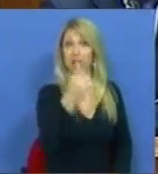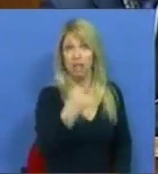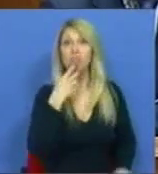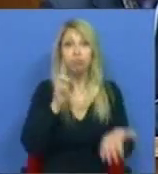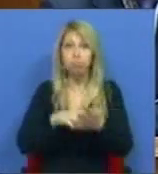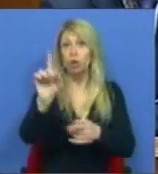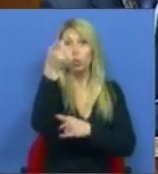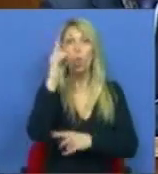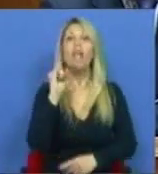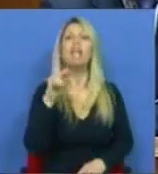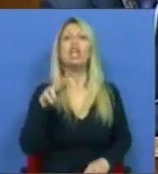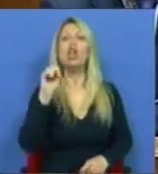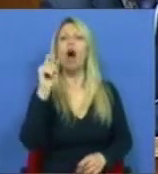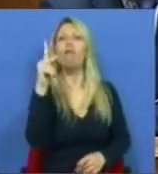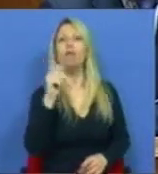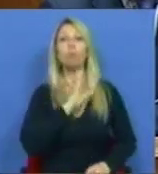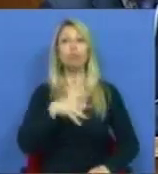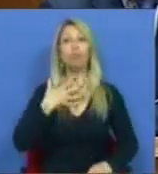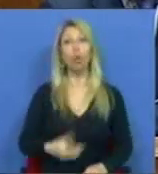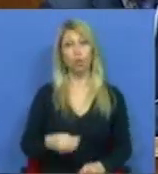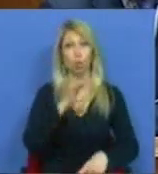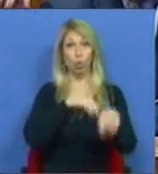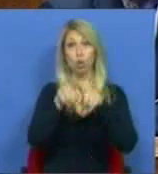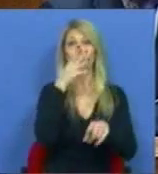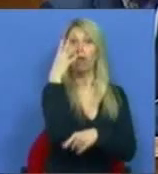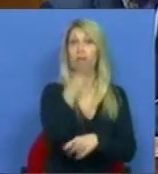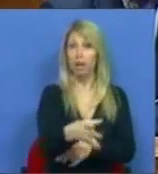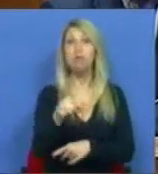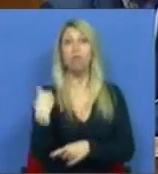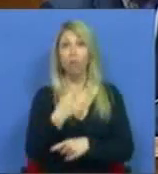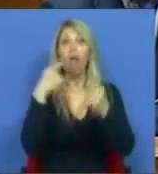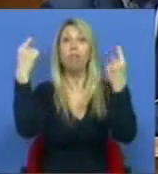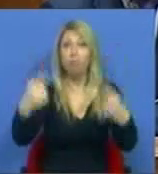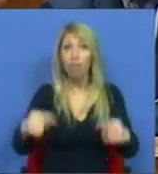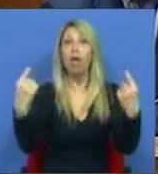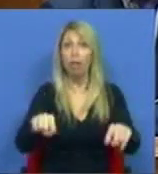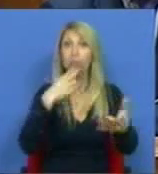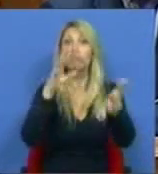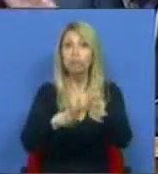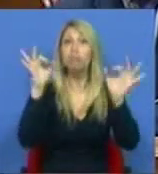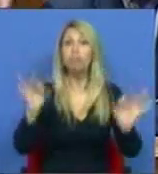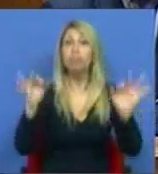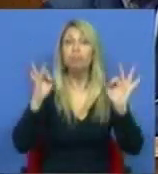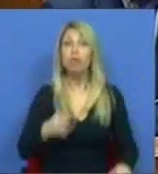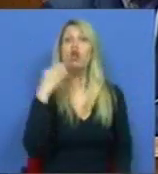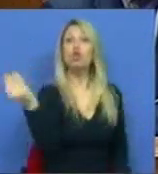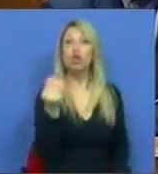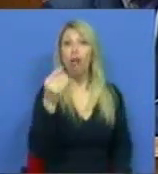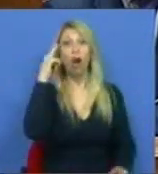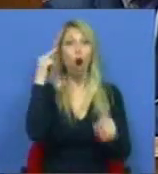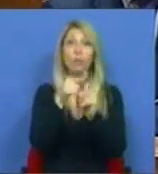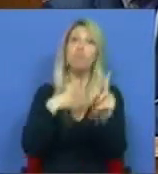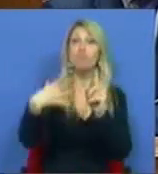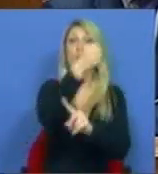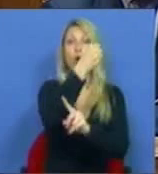Inove Mundo, que citado pelo Sr. Deputado, nós tivemos exatamente os jovens que estavam definidos como objetivos. Não